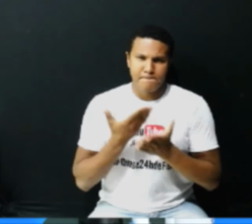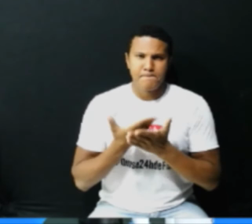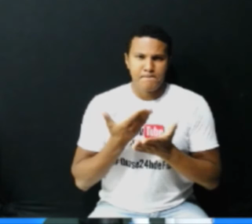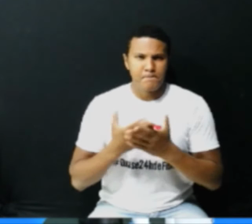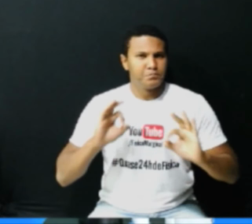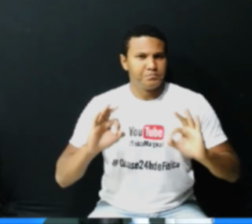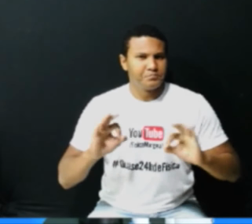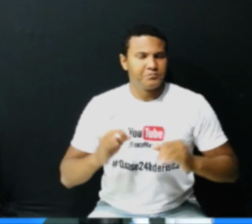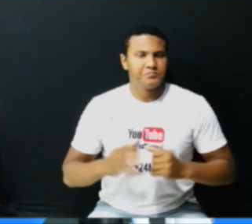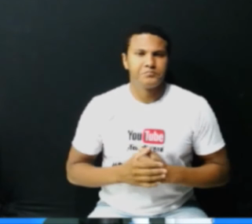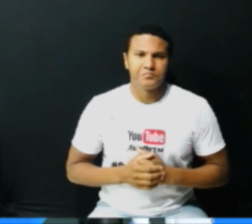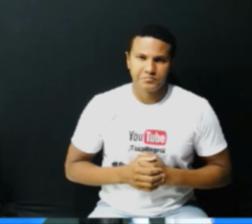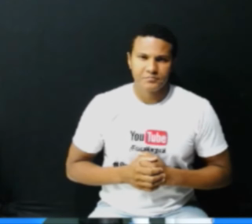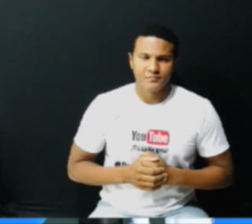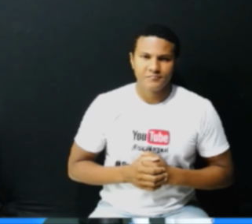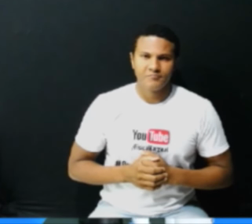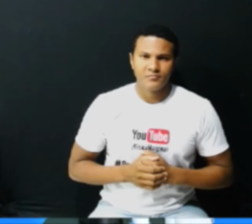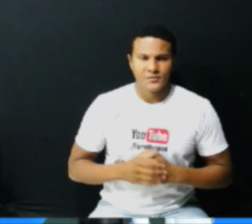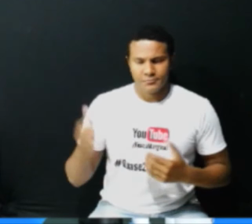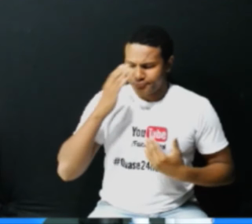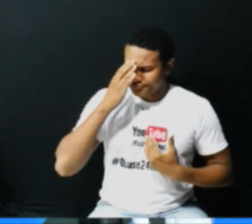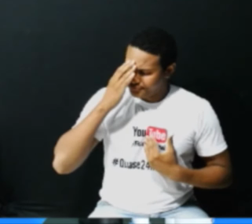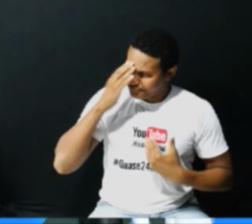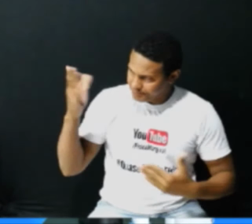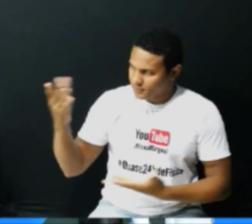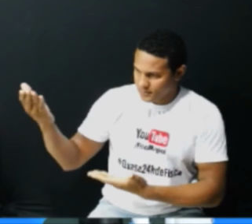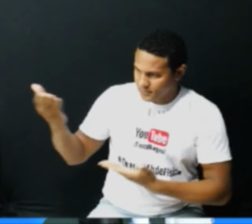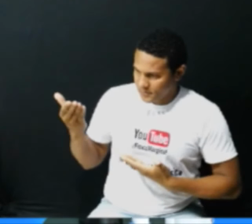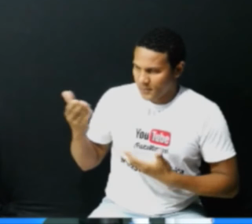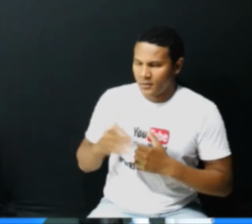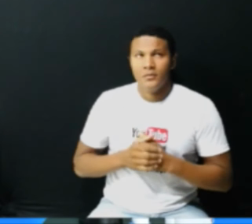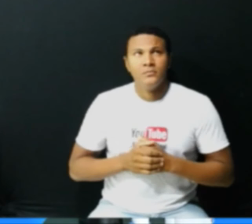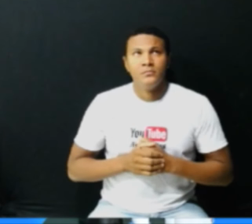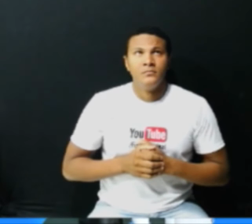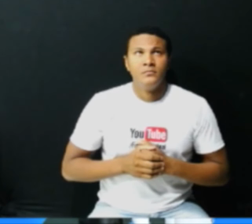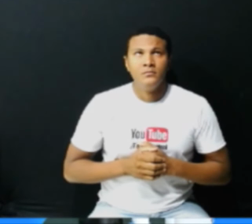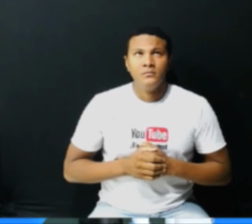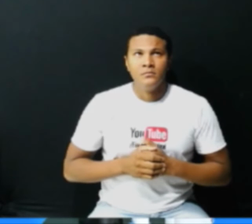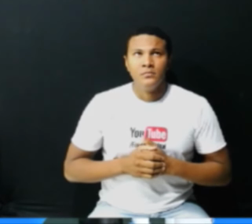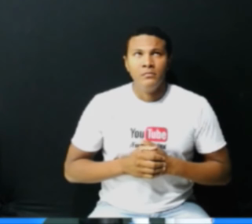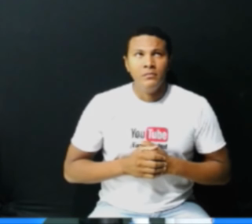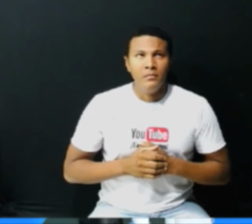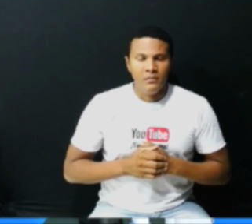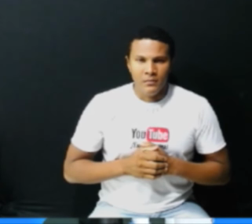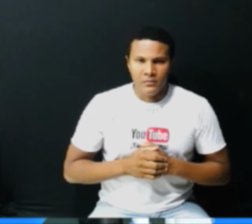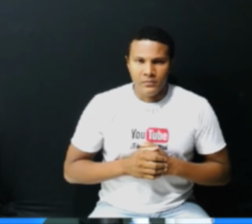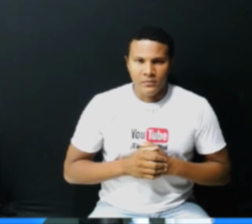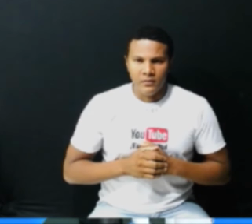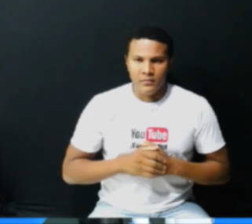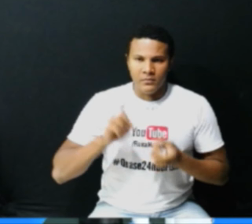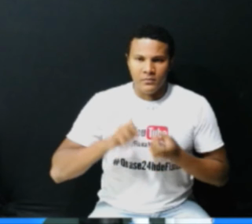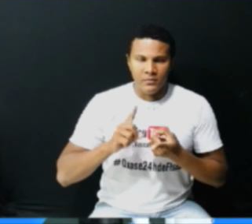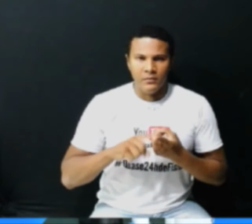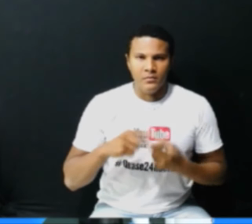Beleza, então. Obrigado pelo convite, tá? Deixar você seguindo com a programação aí. E eu vou buscar minha